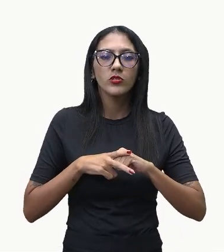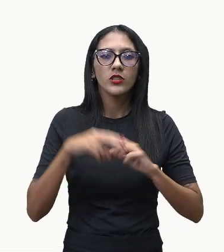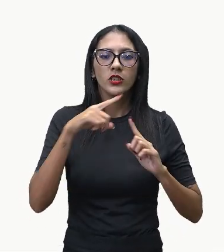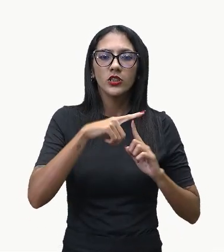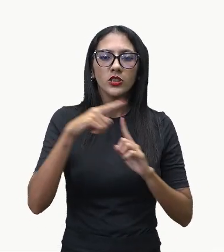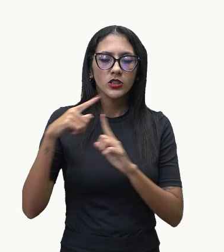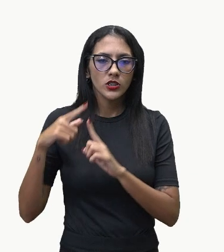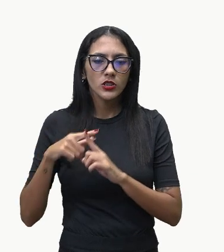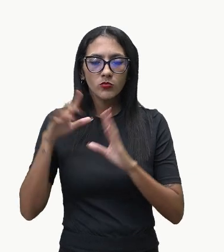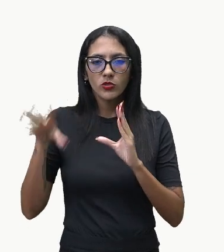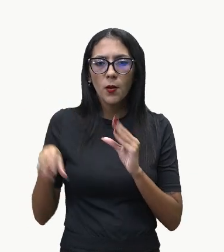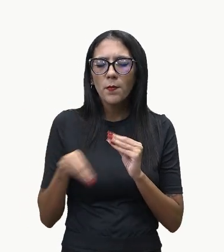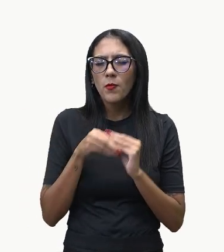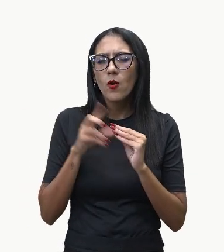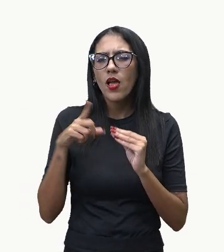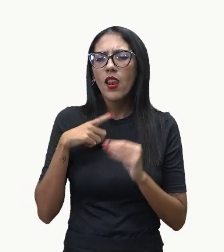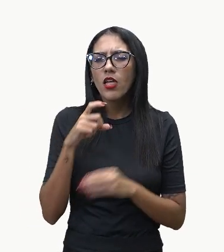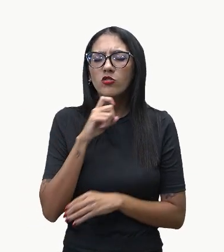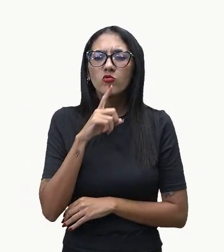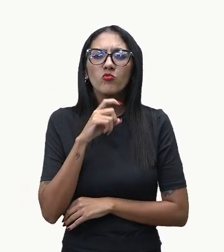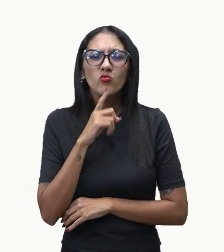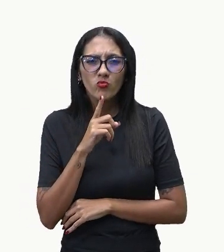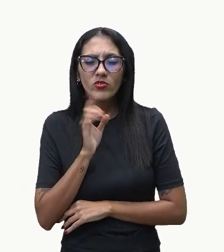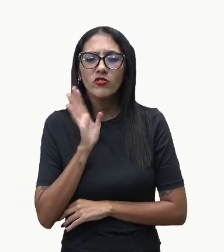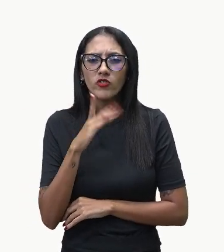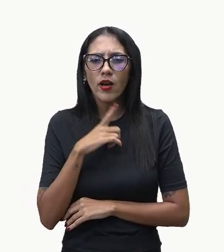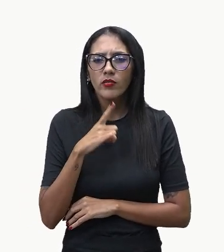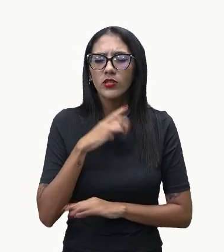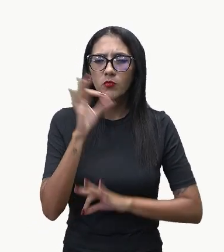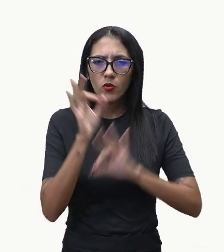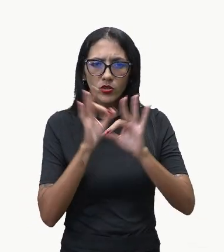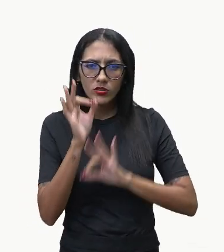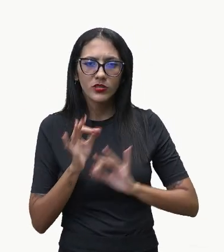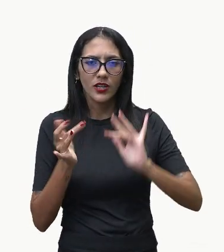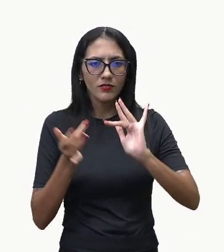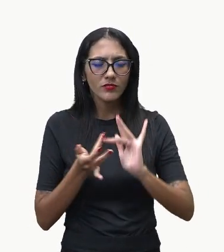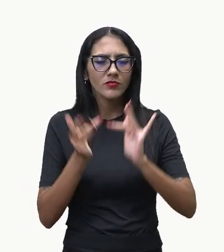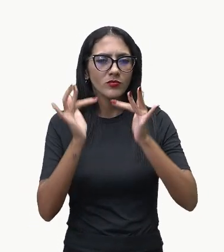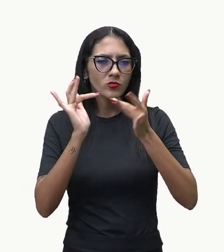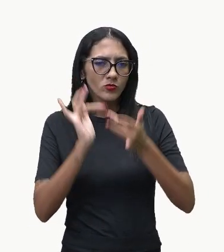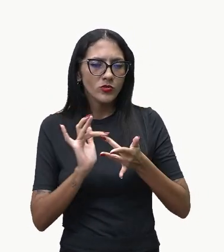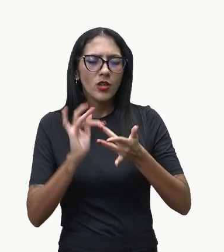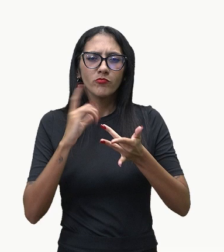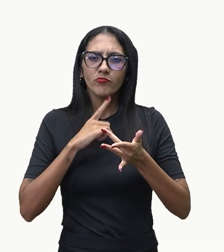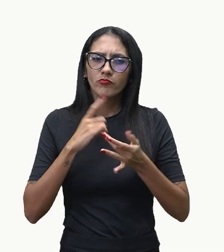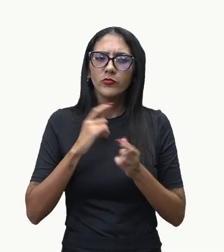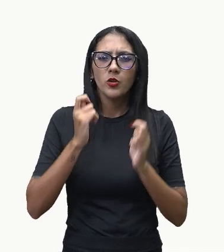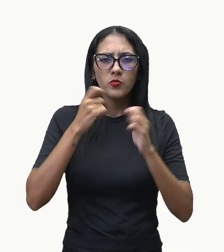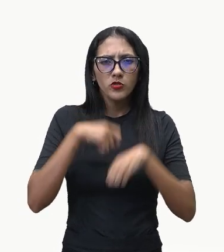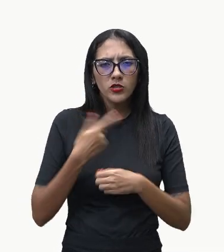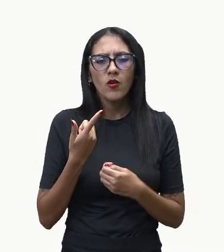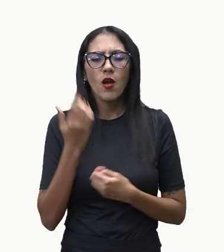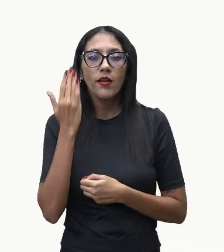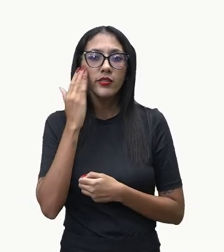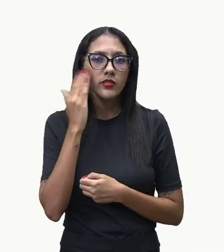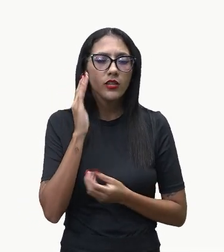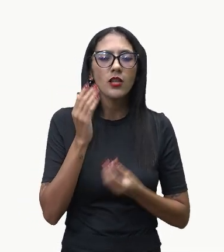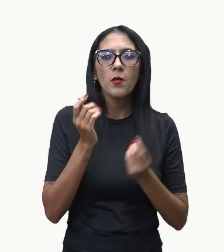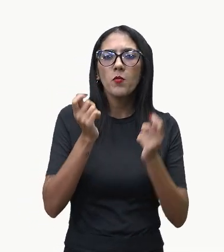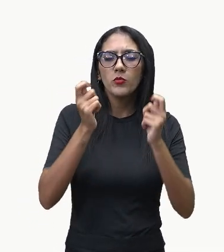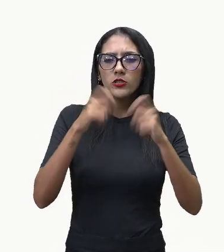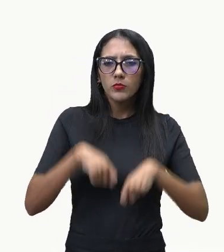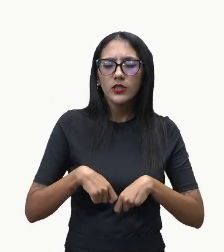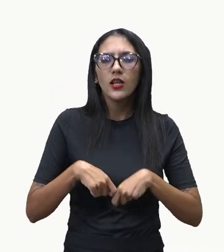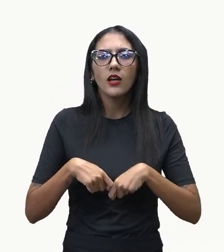da dúvida, né? Então, já tem uma construção contextual aí que me leva a essa questão da condição, da